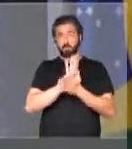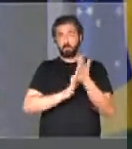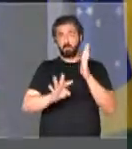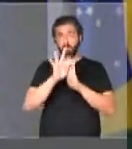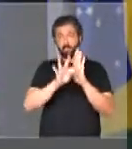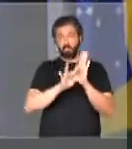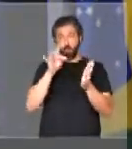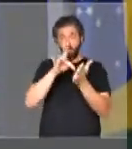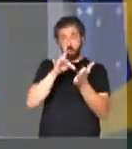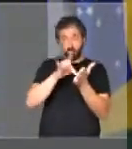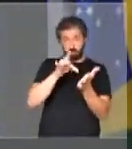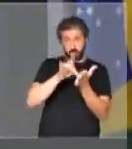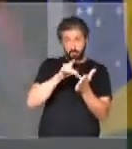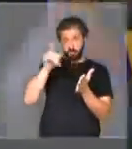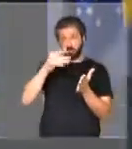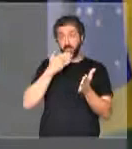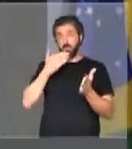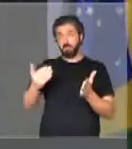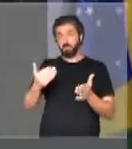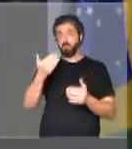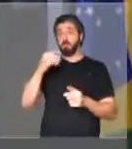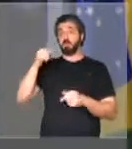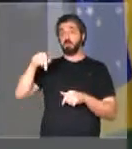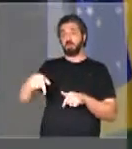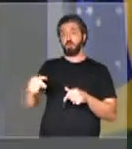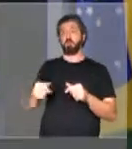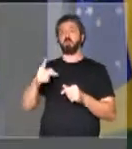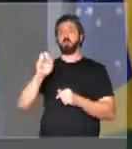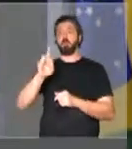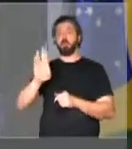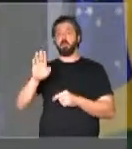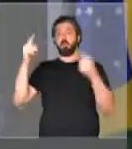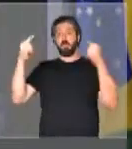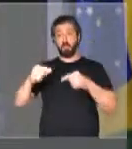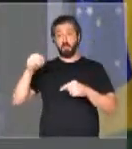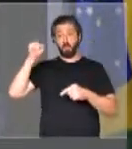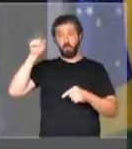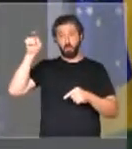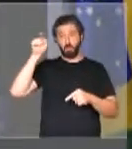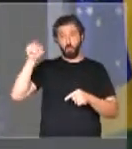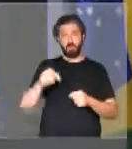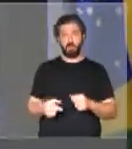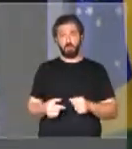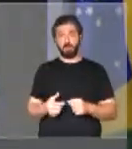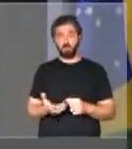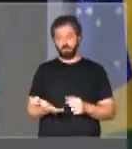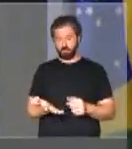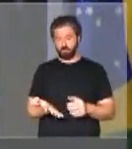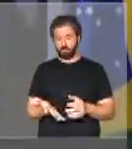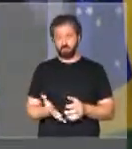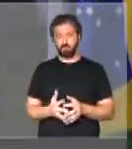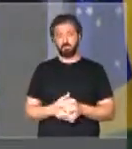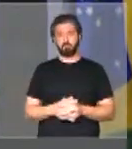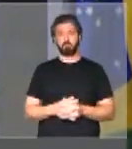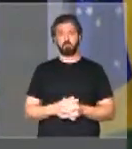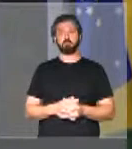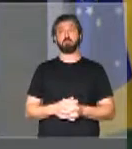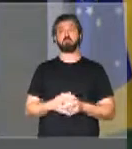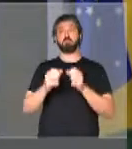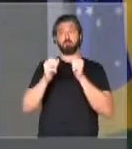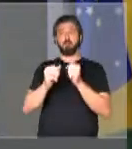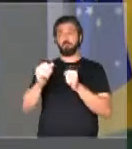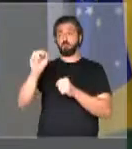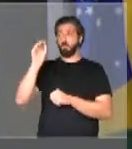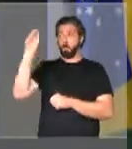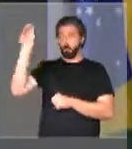texto original em que está sendo pedido a preferência e o PRB é contrário a essa preferência. Pode, inclusive,